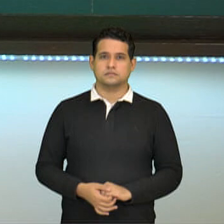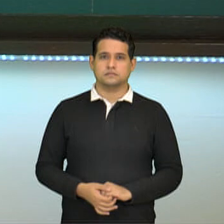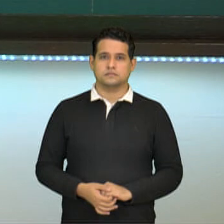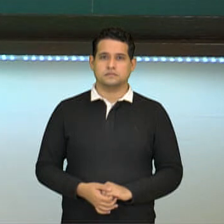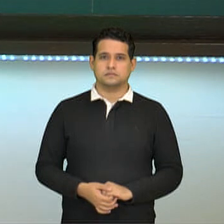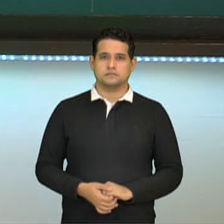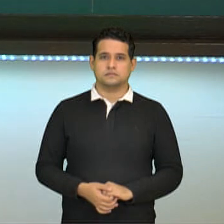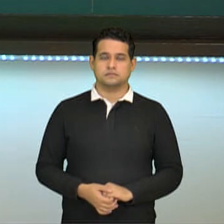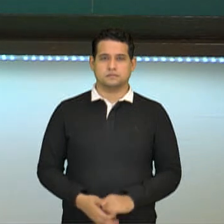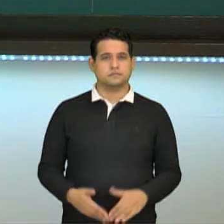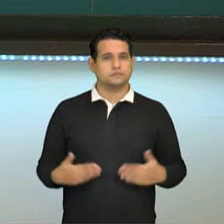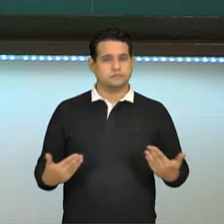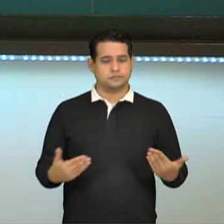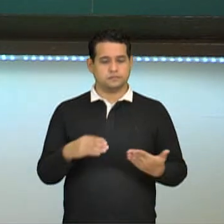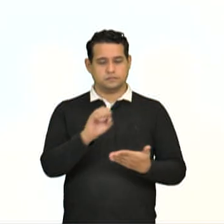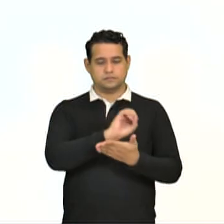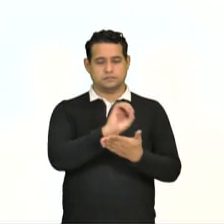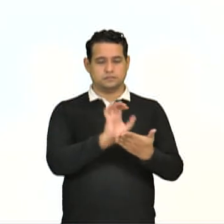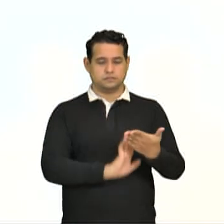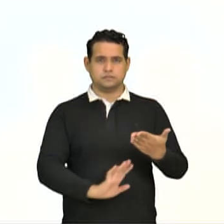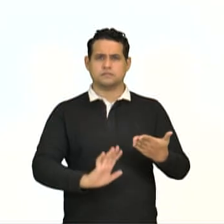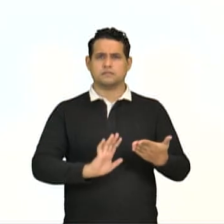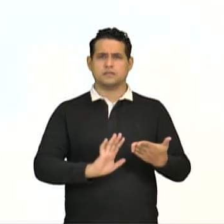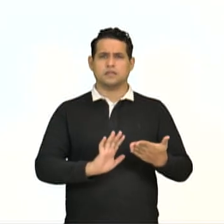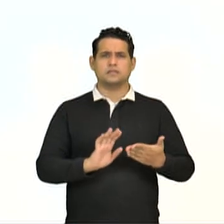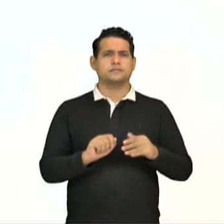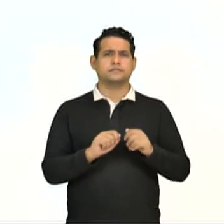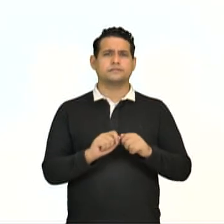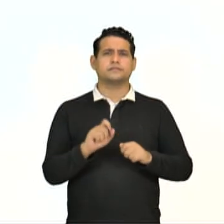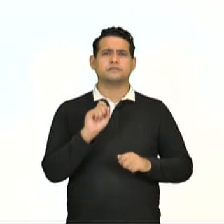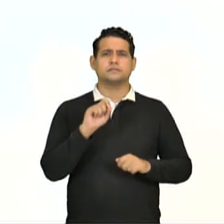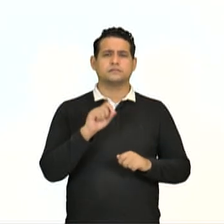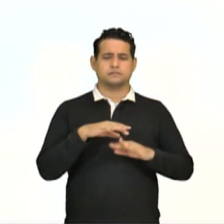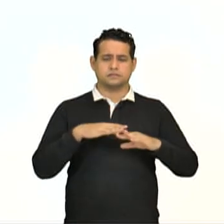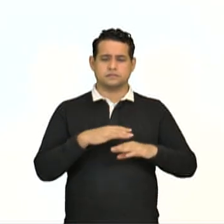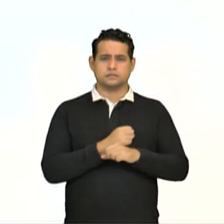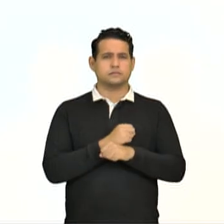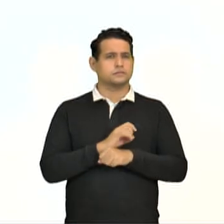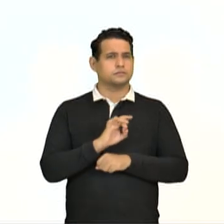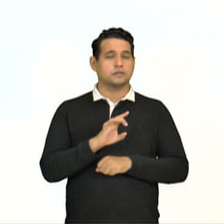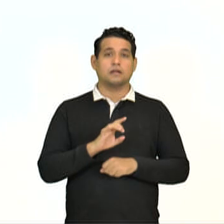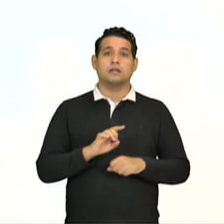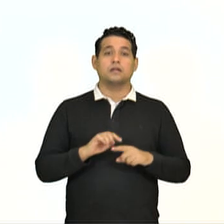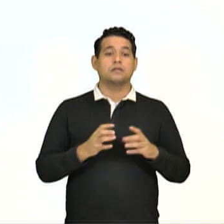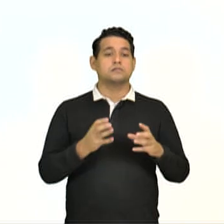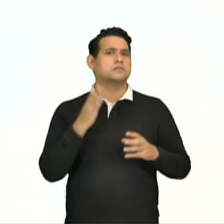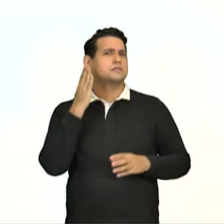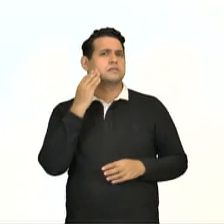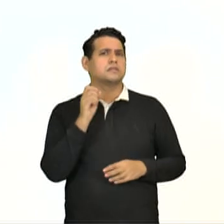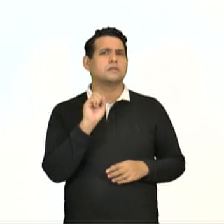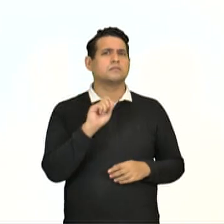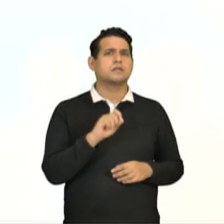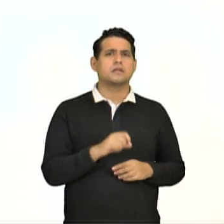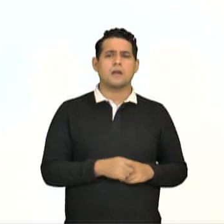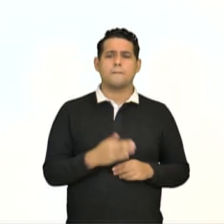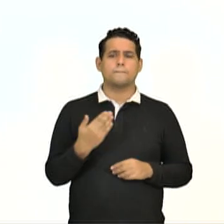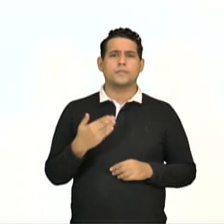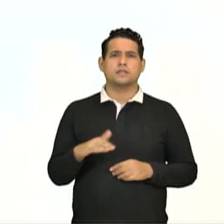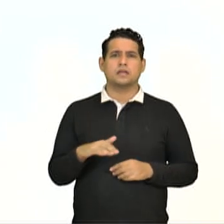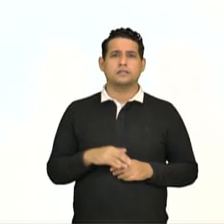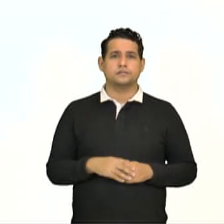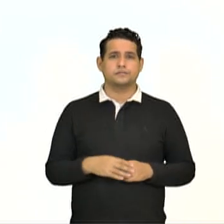Vamos lá? Então, nesse exercício, é só vocês fazerem a multiplicação. Eu quero saber a metade